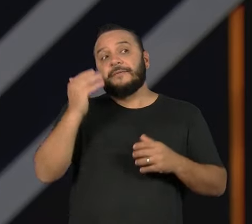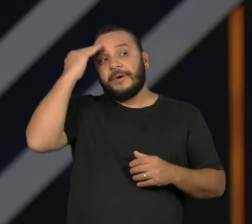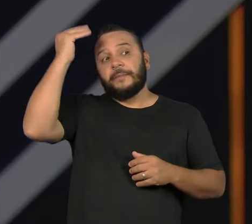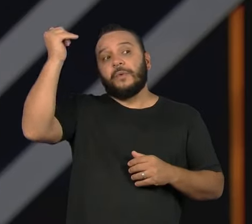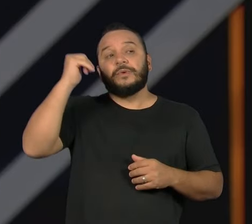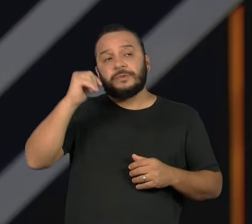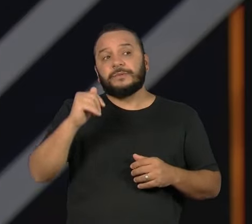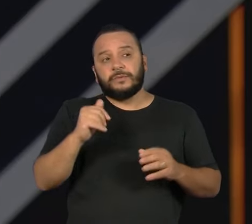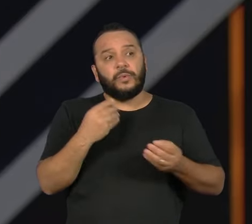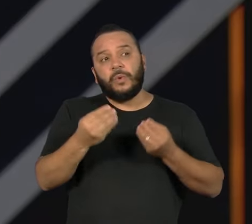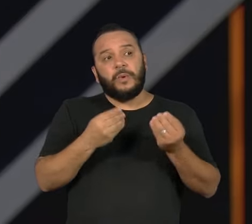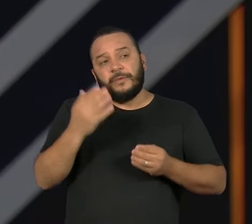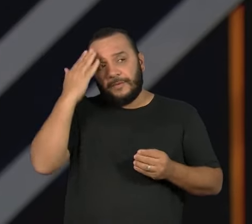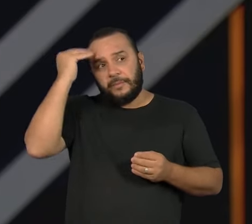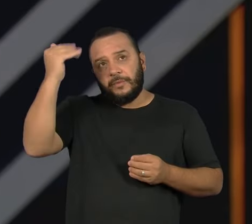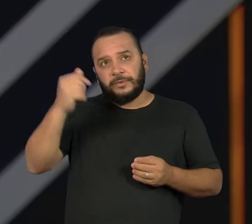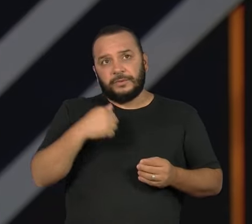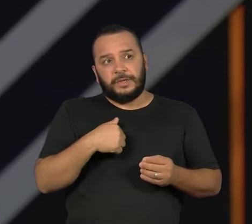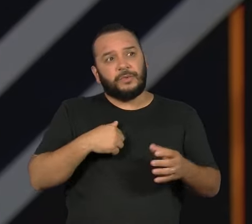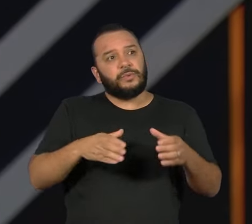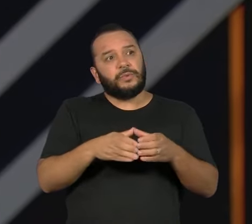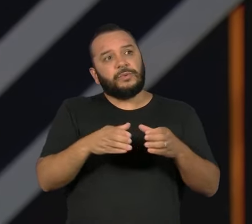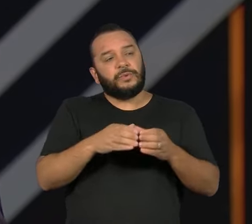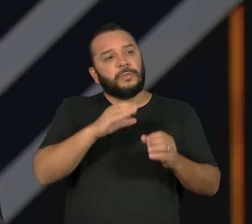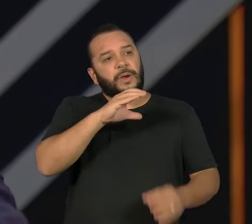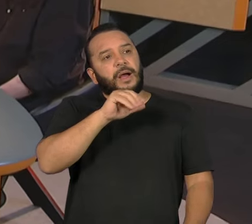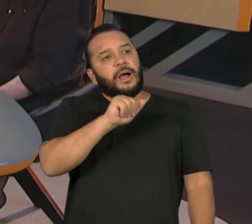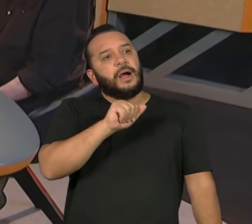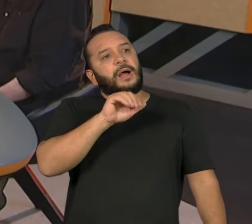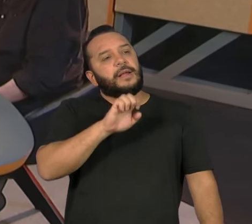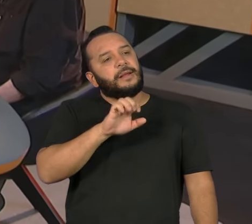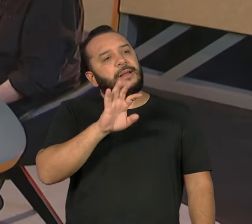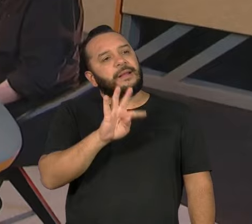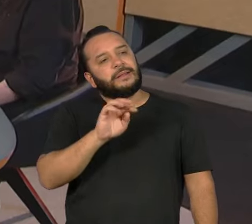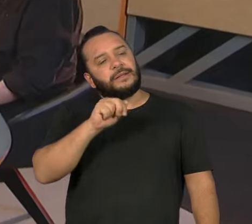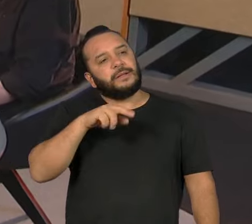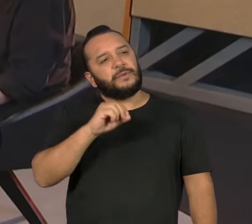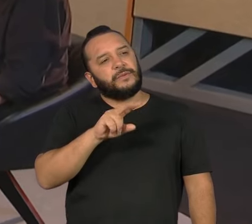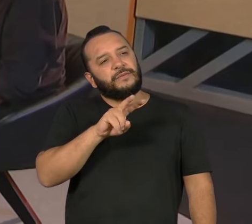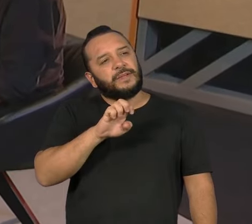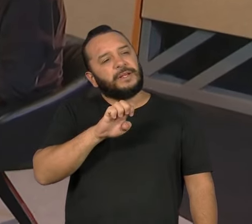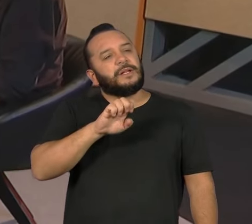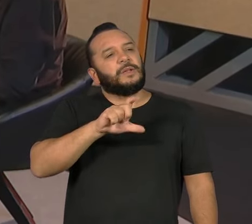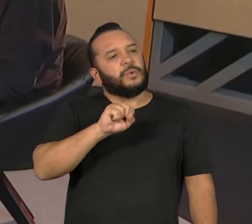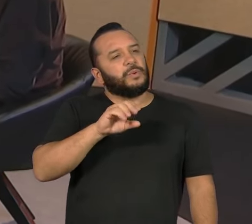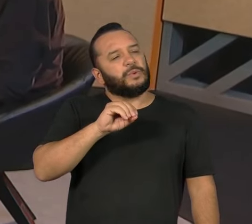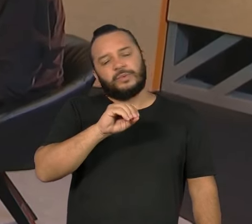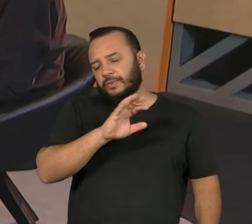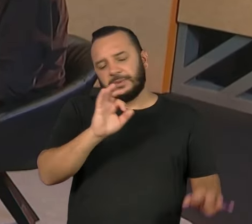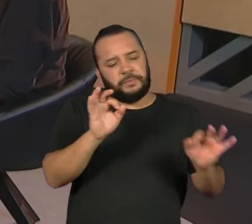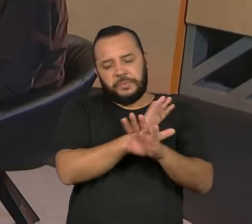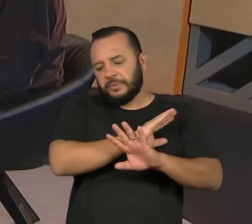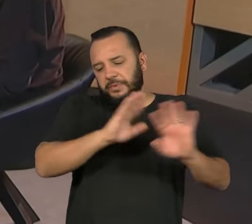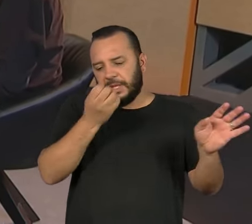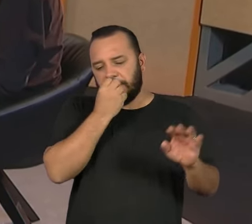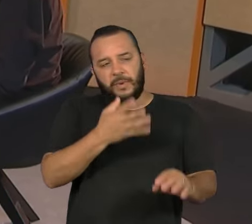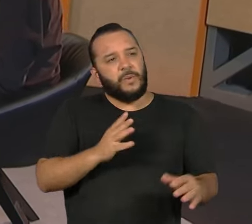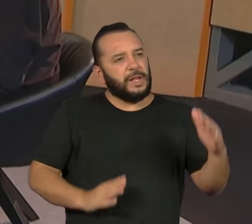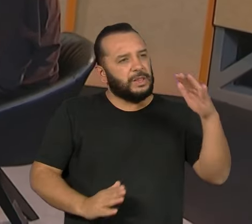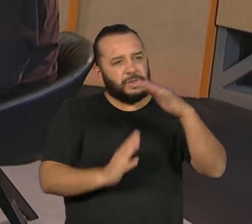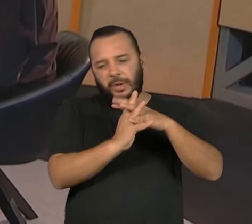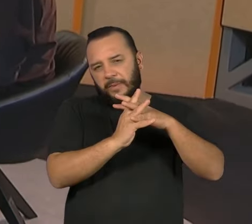em 1980? Eu tocar na banda do Caetano Veloso. Se eu conseguisse tocar na banda do Caetano Veloso, para mim era o topo da cadeia alimentar. E